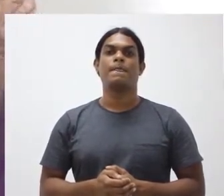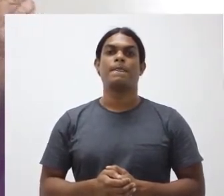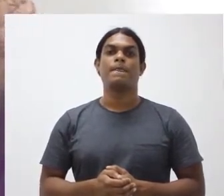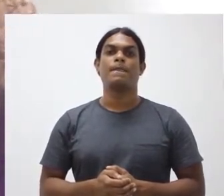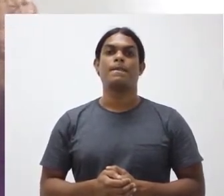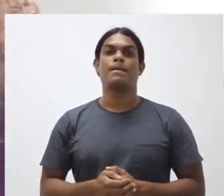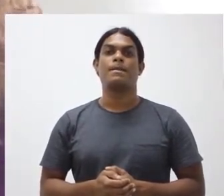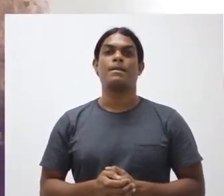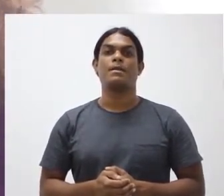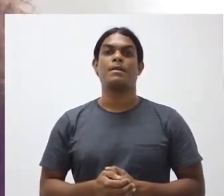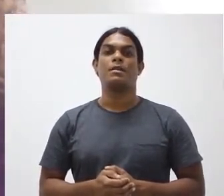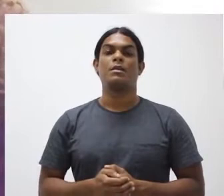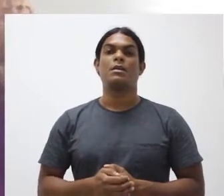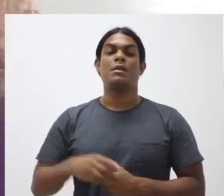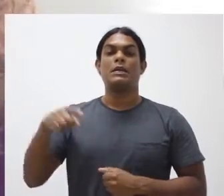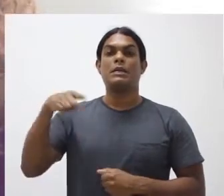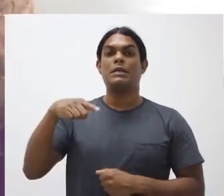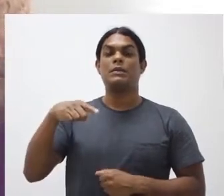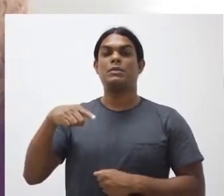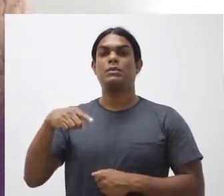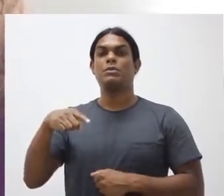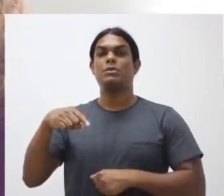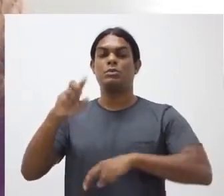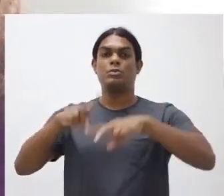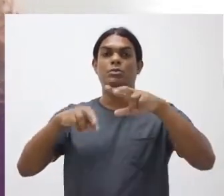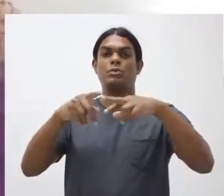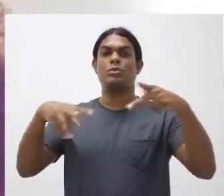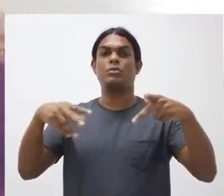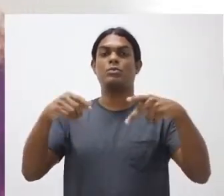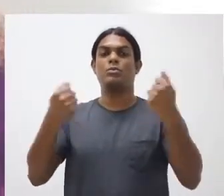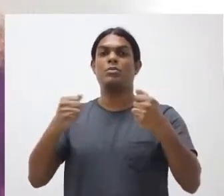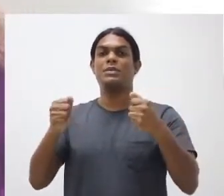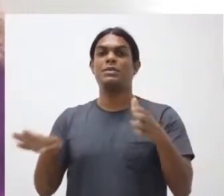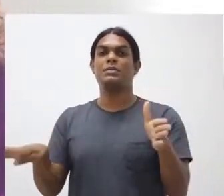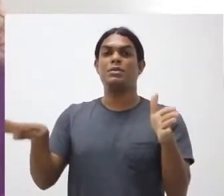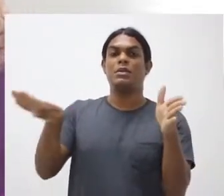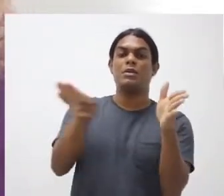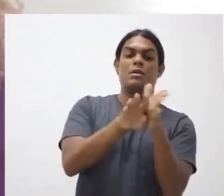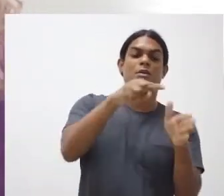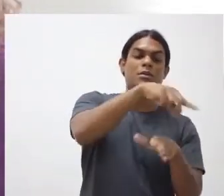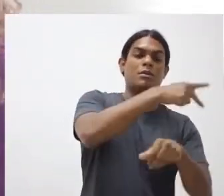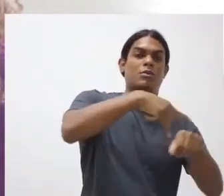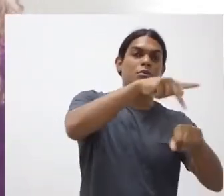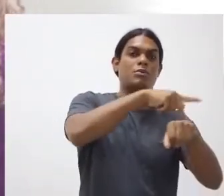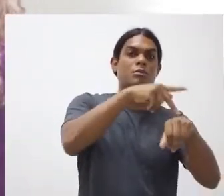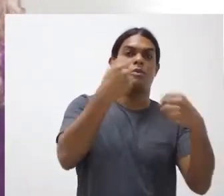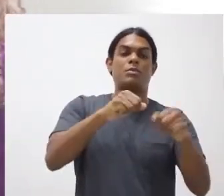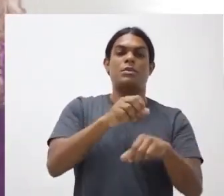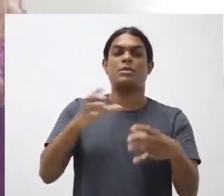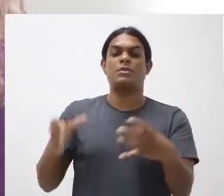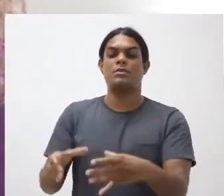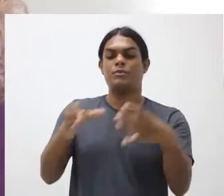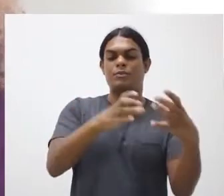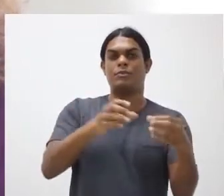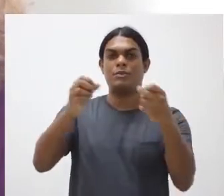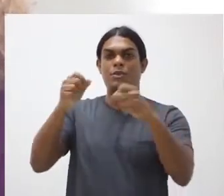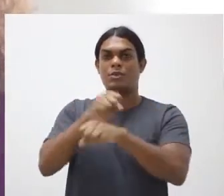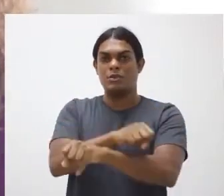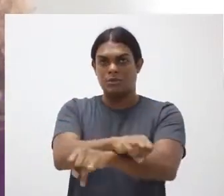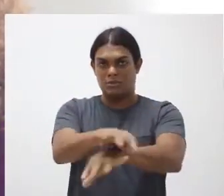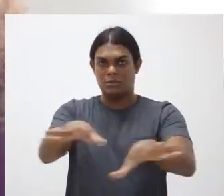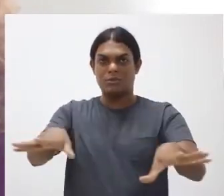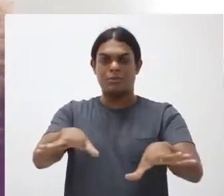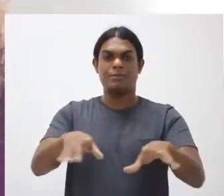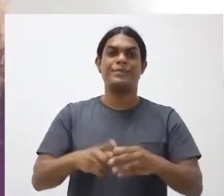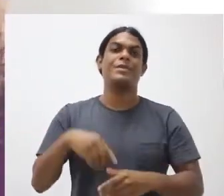produtos cheguem de um país para o outro, é necessária a atividade de movimentação e distribuição. E isso